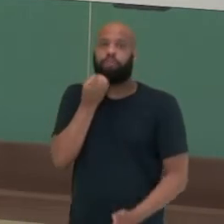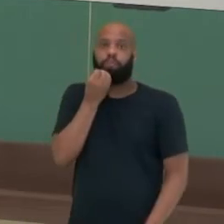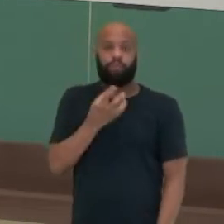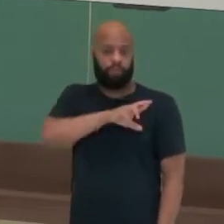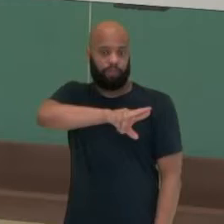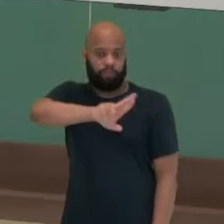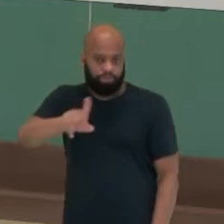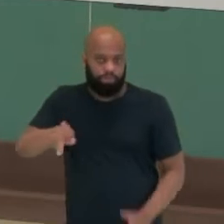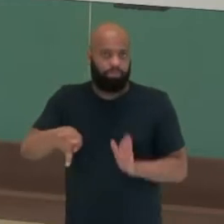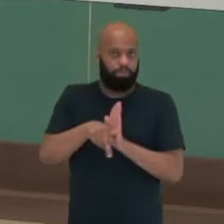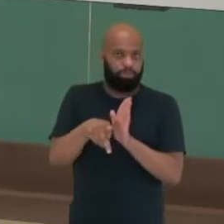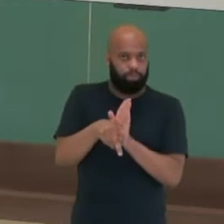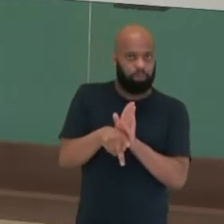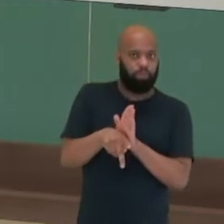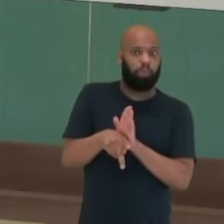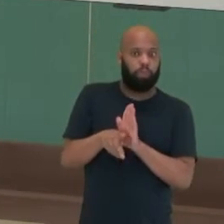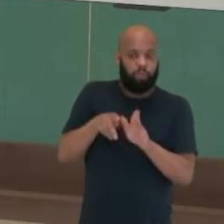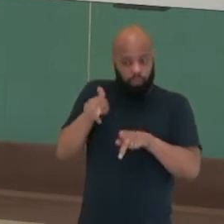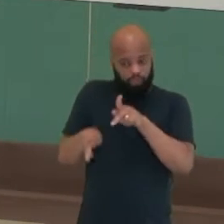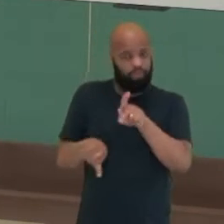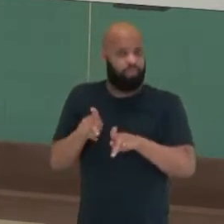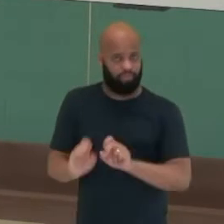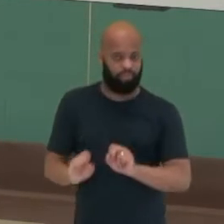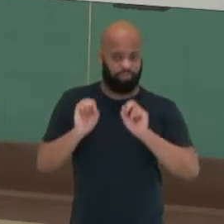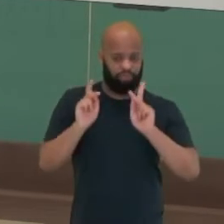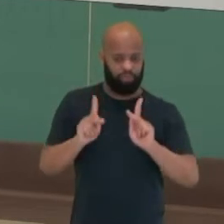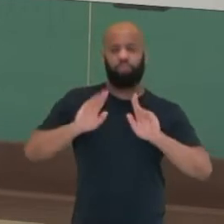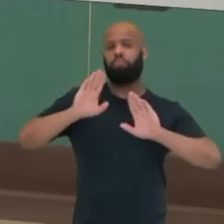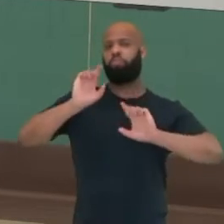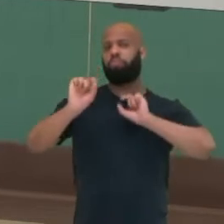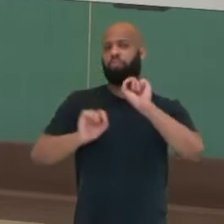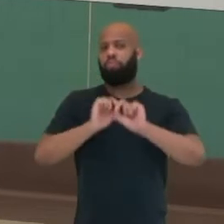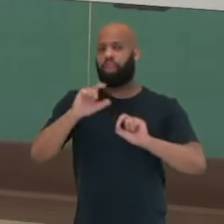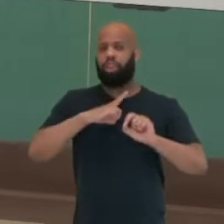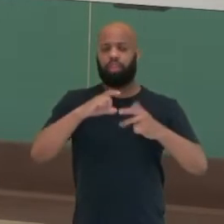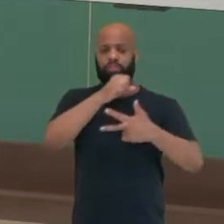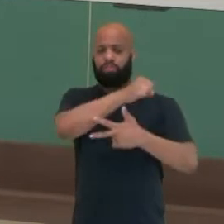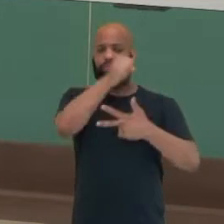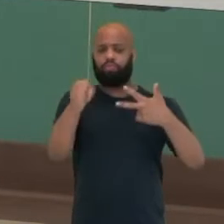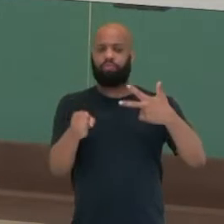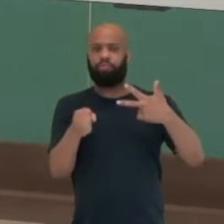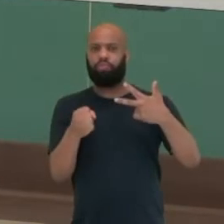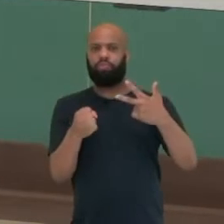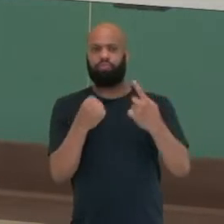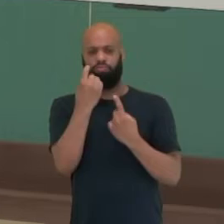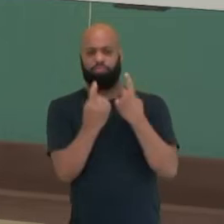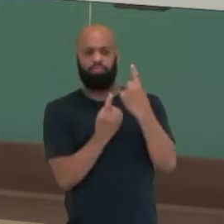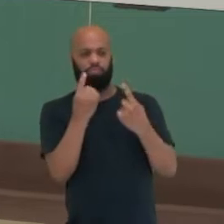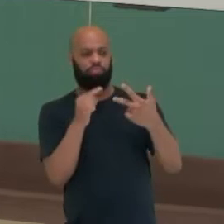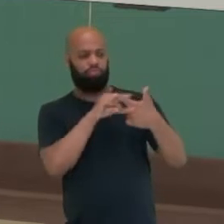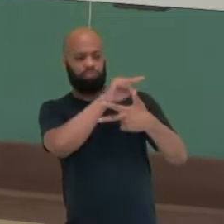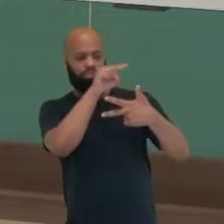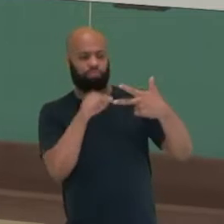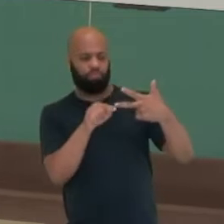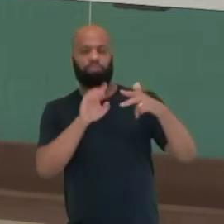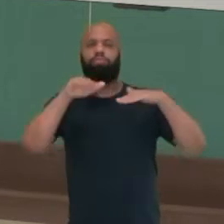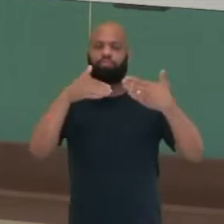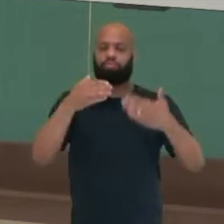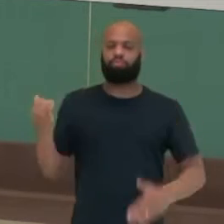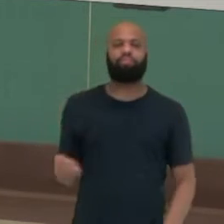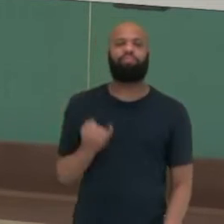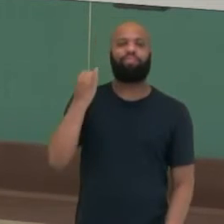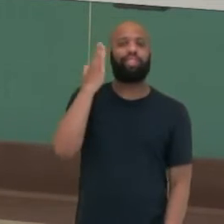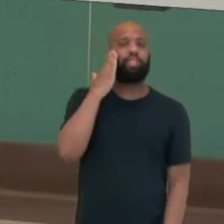certas atribuições, certo? E em qual dos poderes ele está inserido é importante a